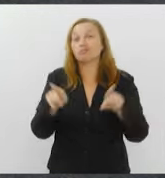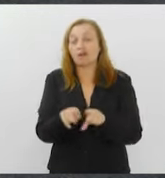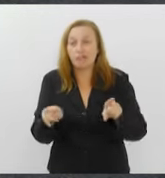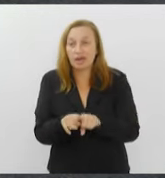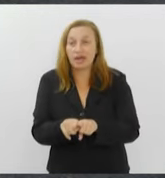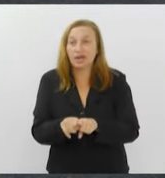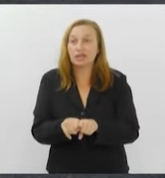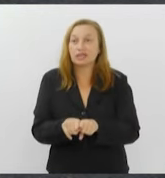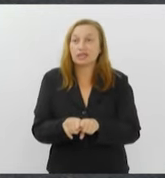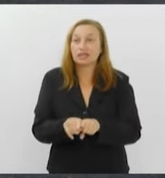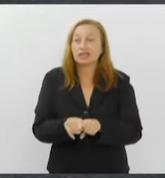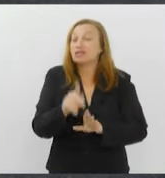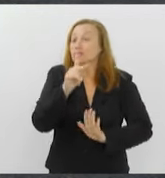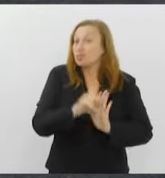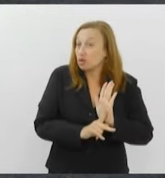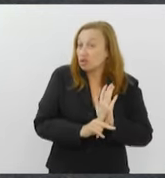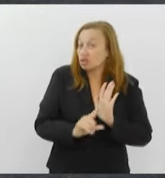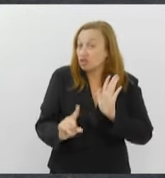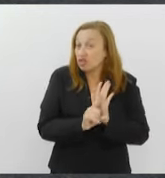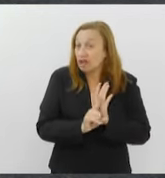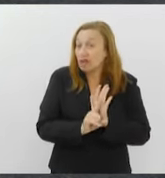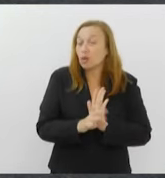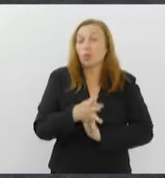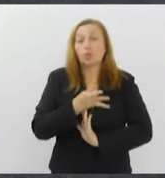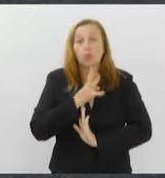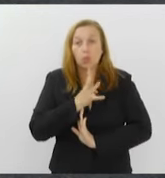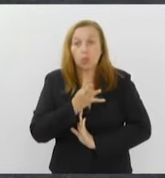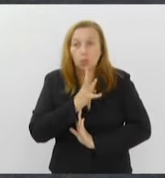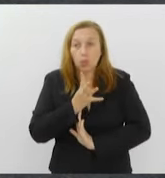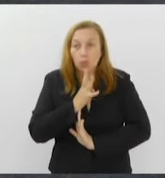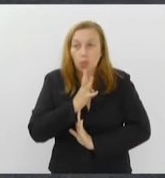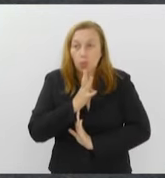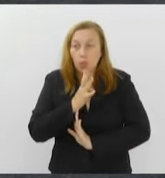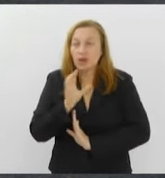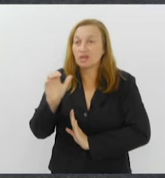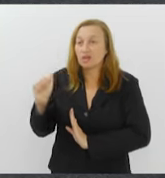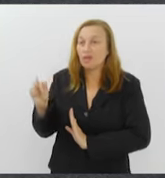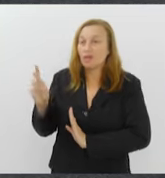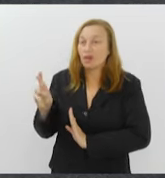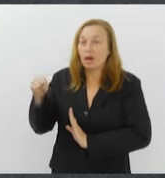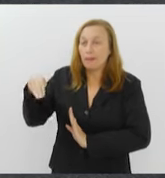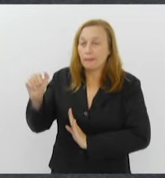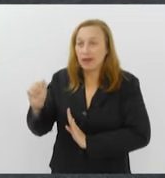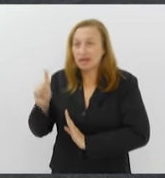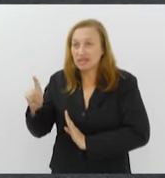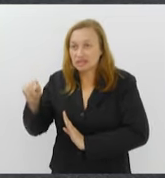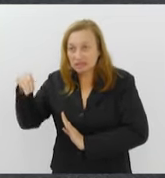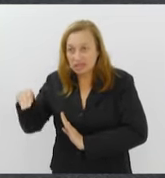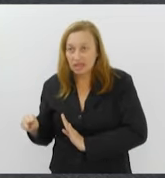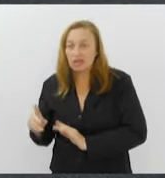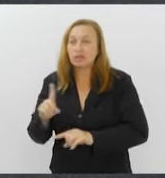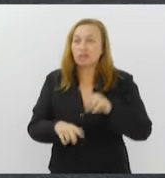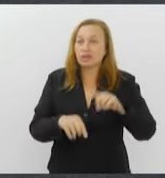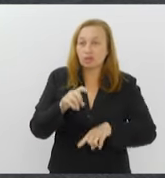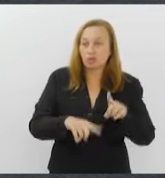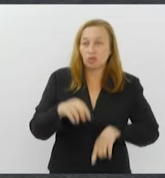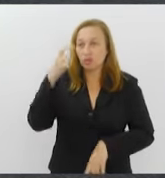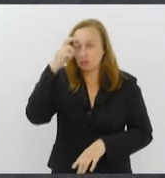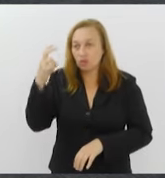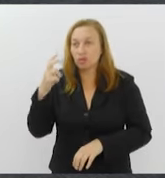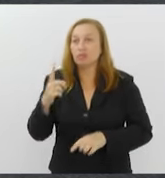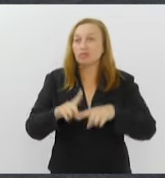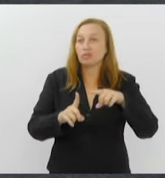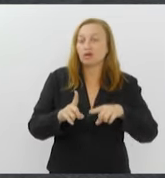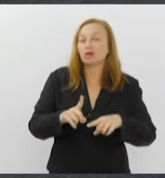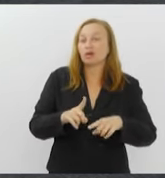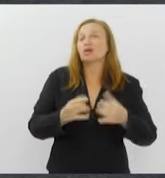desse projeto de lei que reconhece o Armazém do Campo como patrimônio cultural e material do Estado do